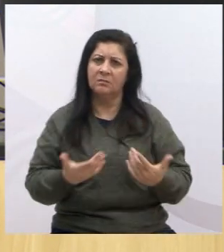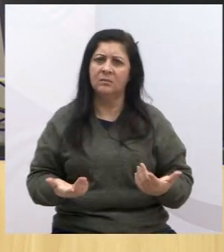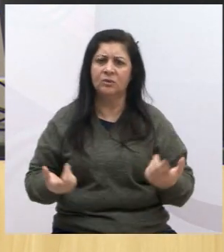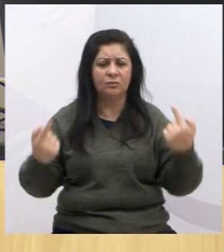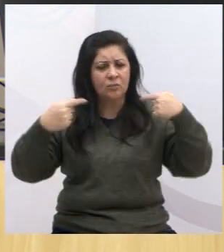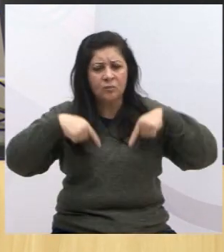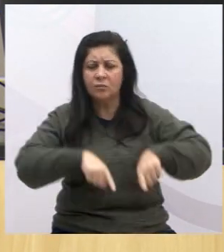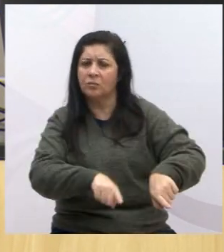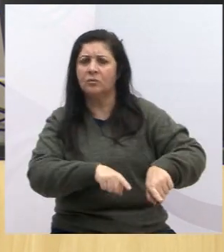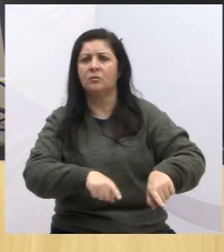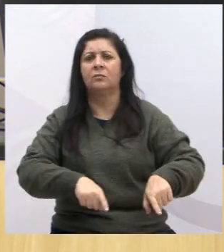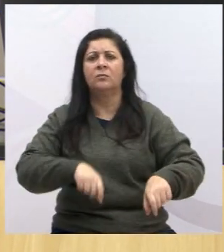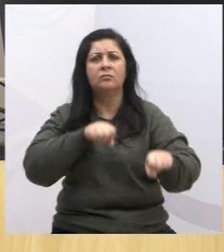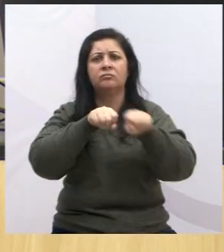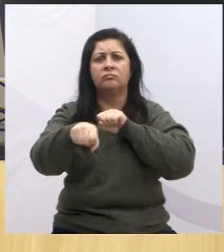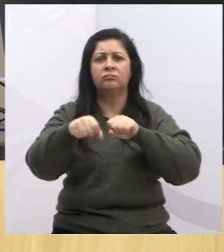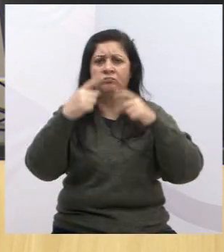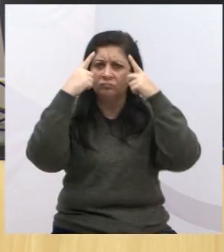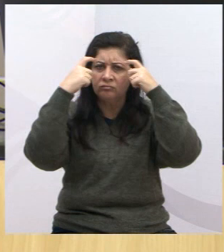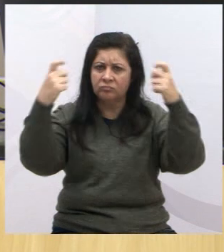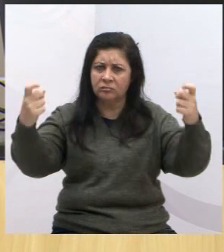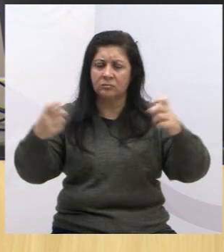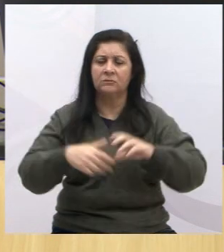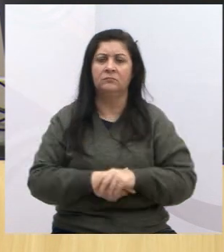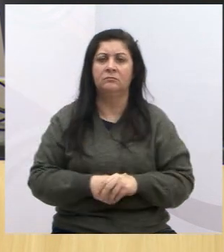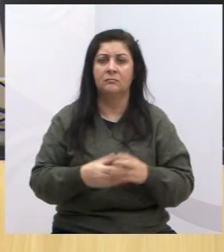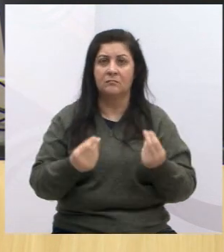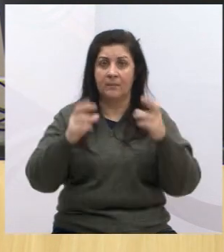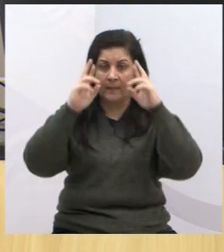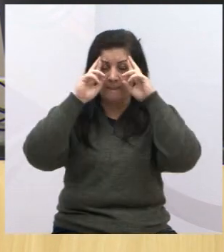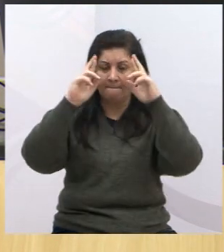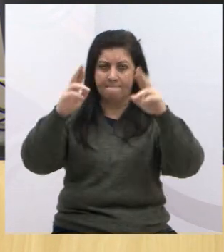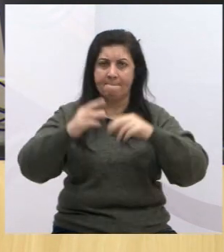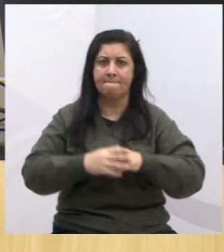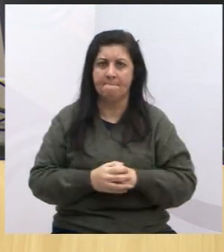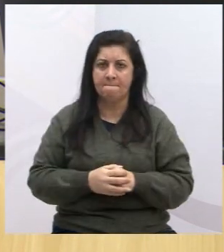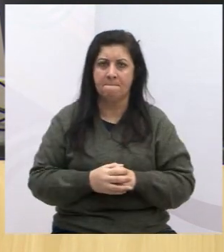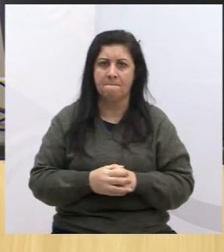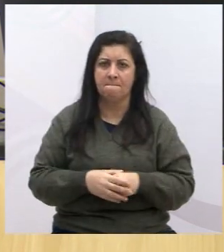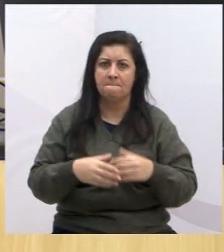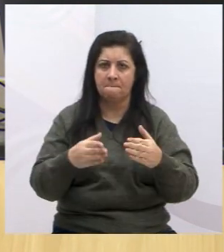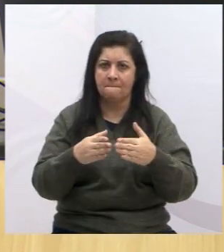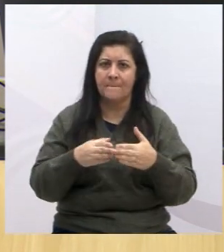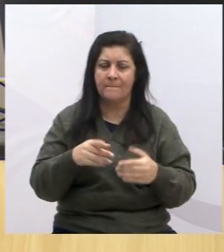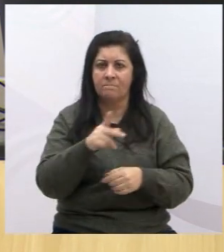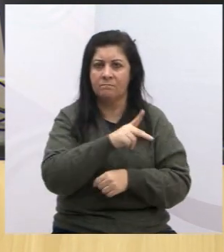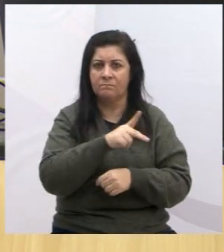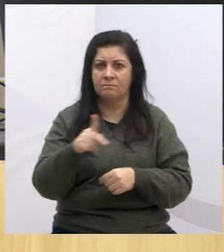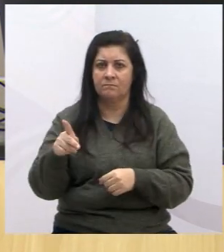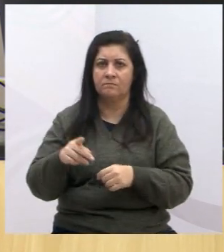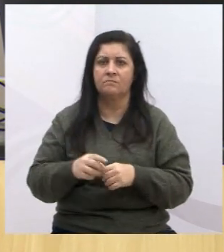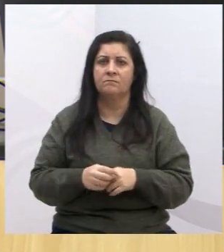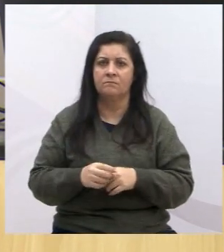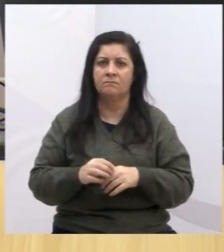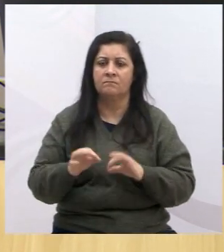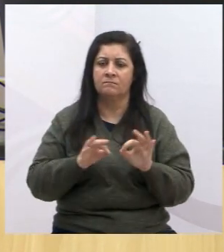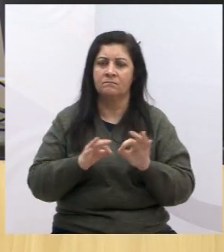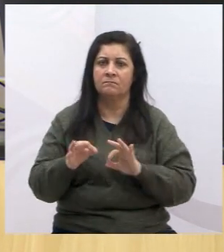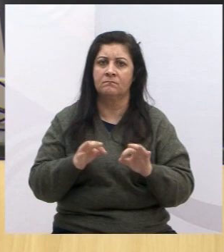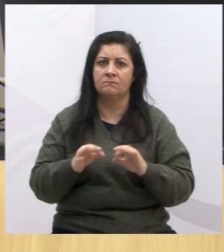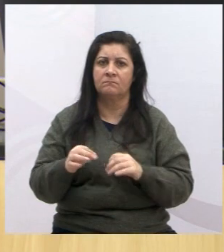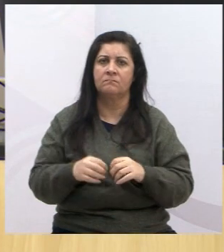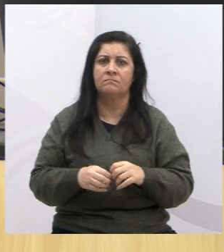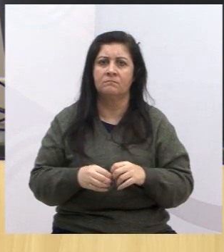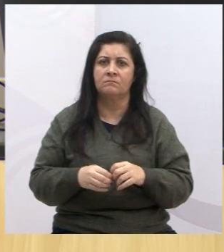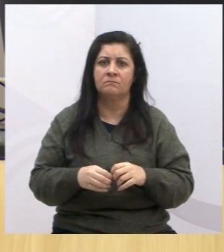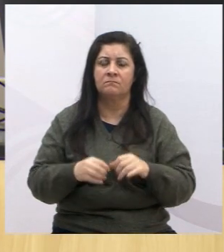qualquer tipo de ato de violência. Diante disso, respeitosamente, requeremos a presença dessa casa que sejam adotadas as providências habituais para